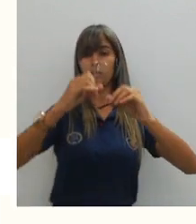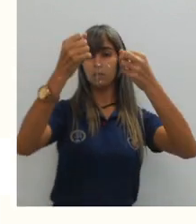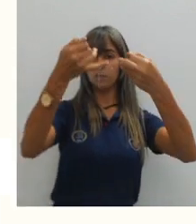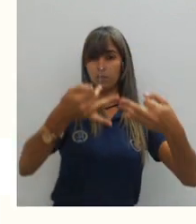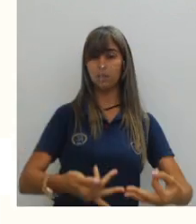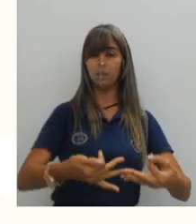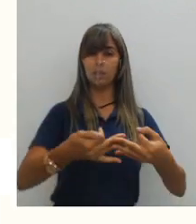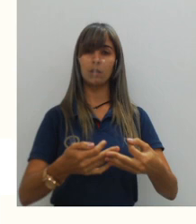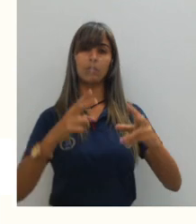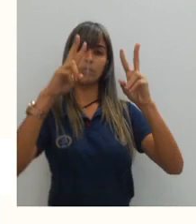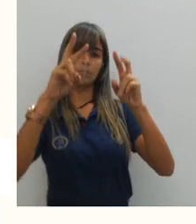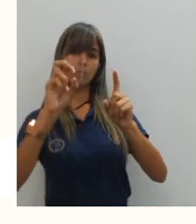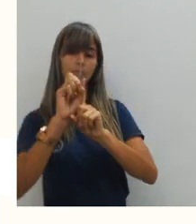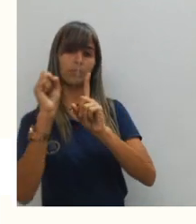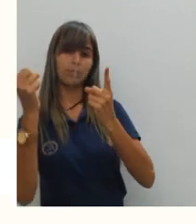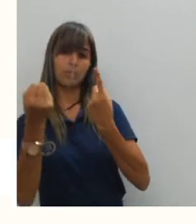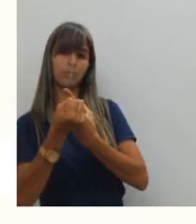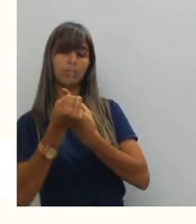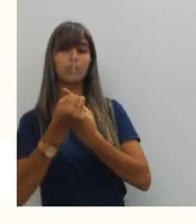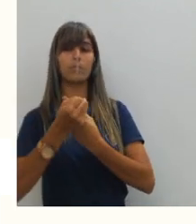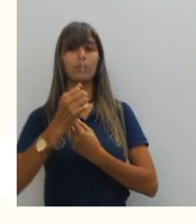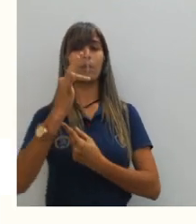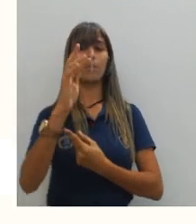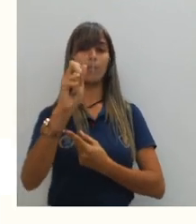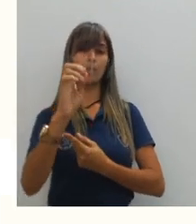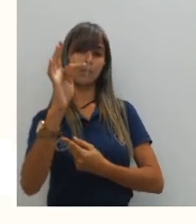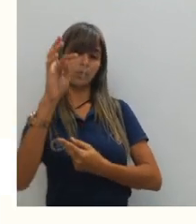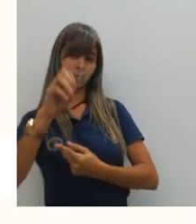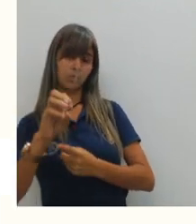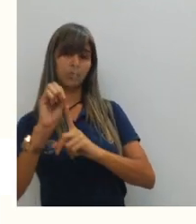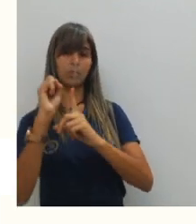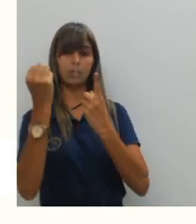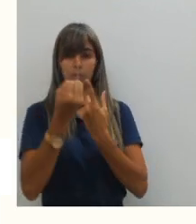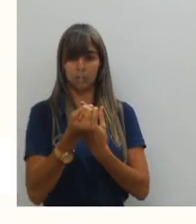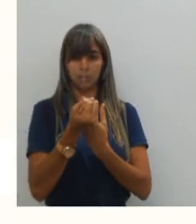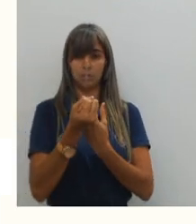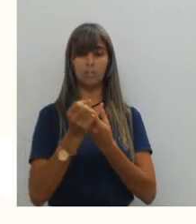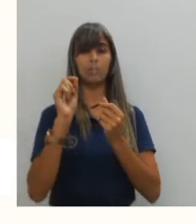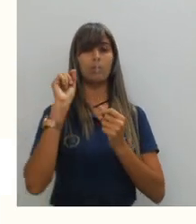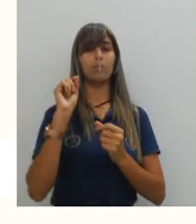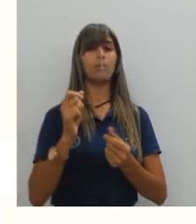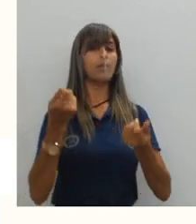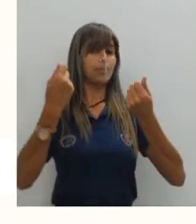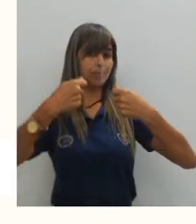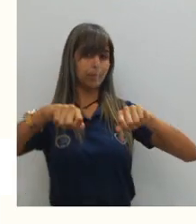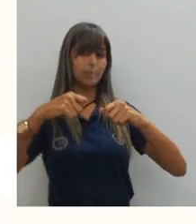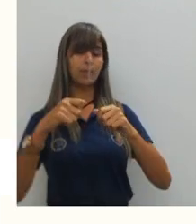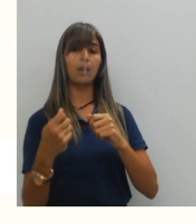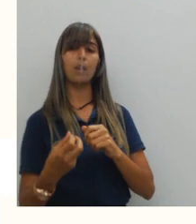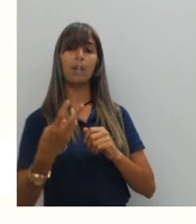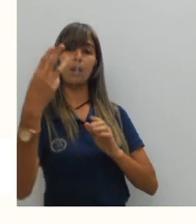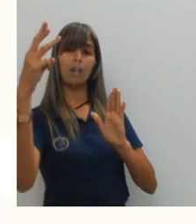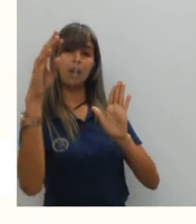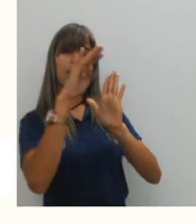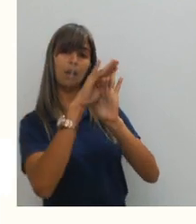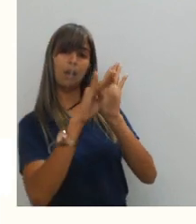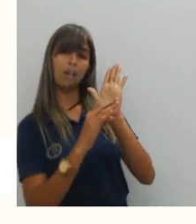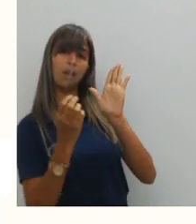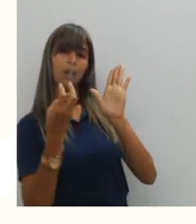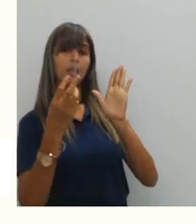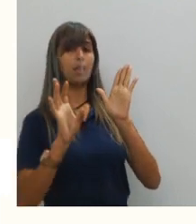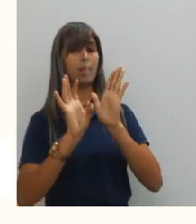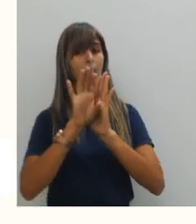fato social, tá certo? Para um fato social ser fato social, certo? Eles precisam obedecer esses três conceitos,